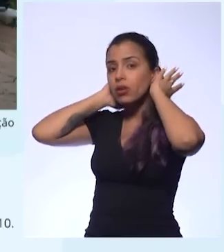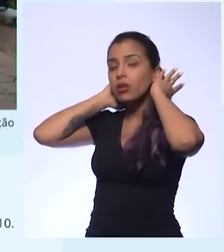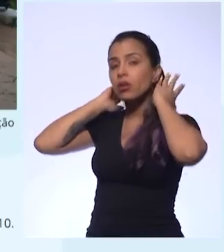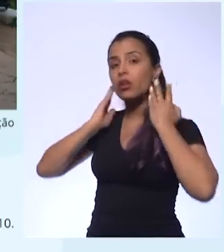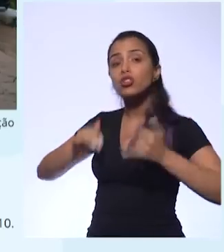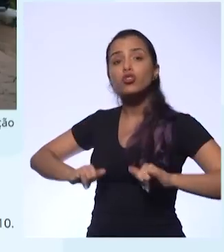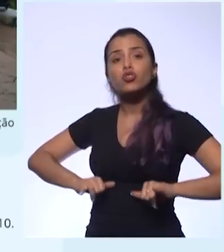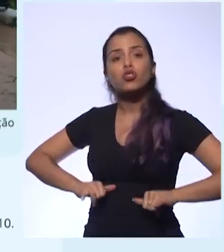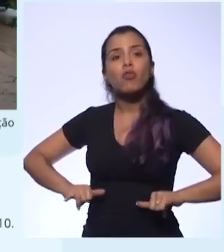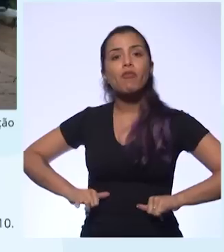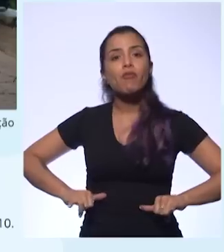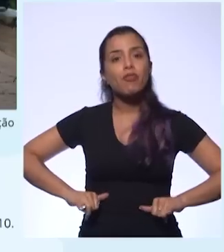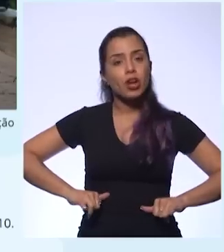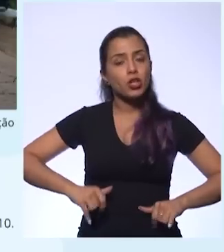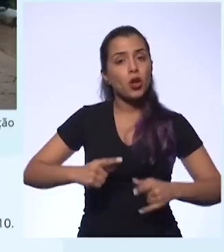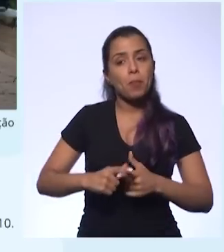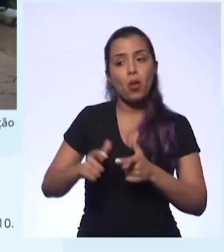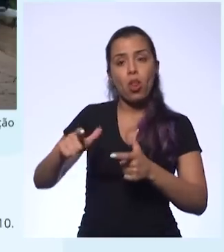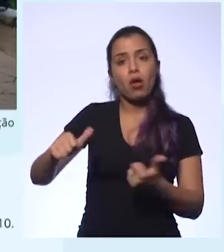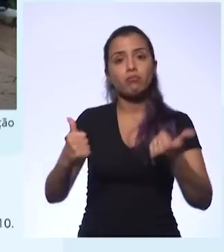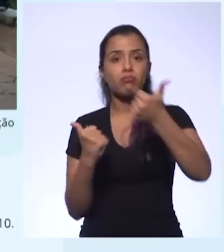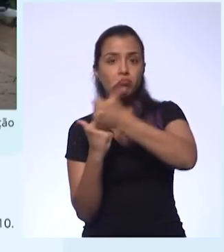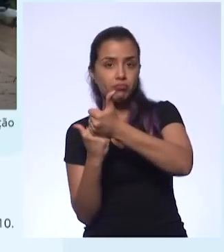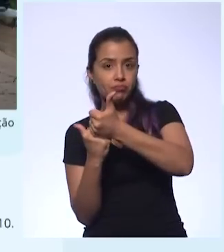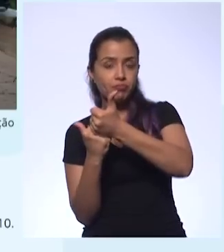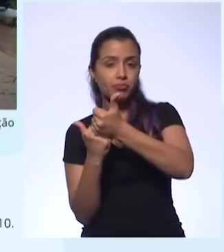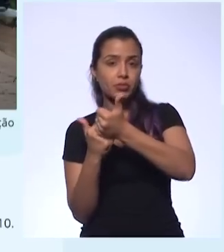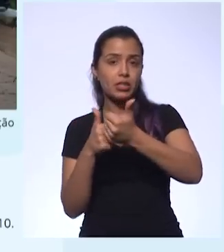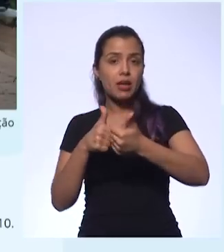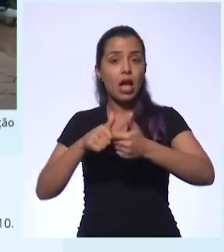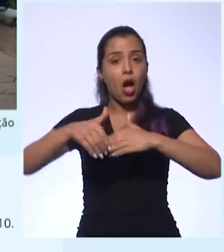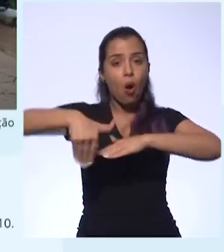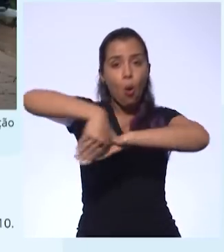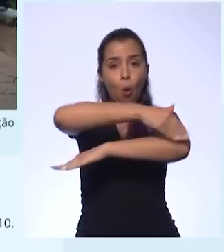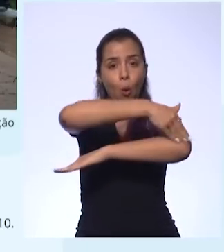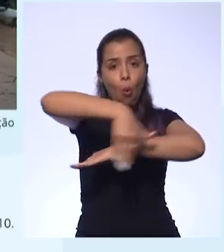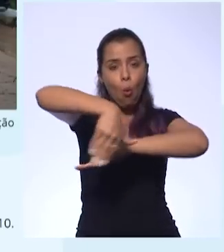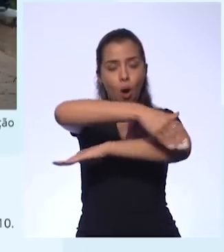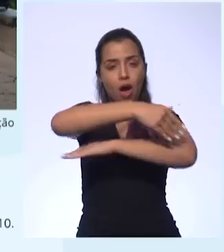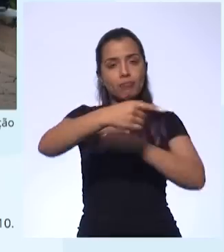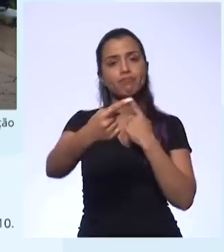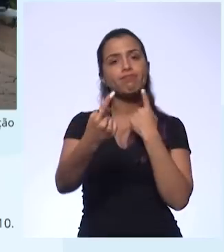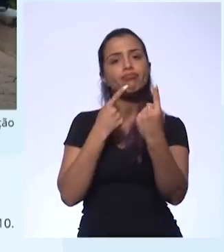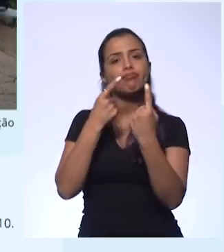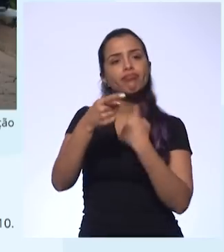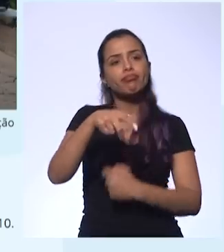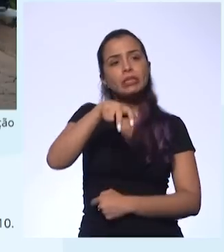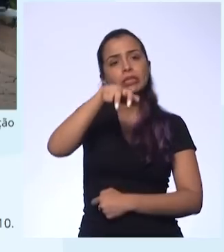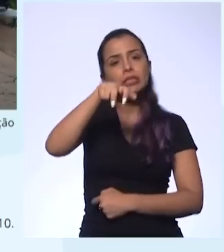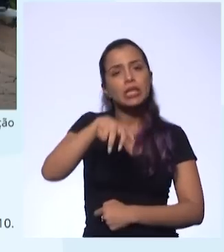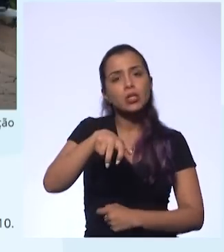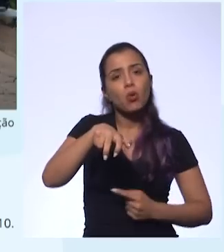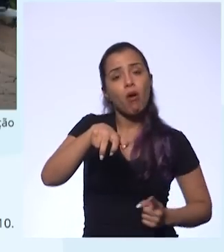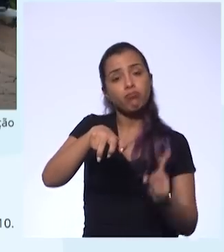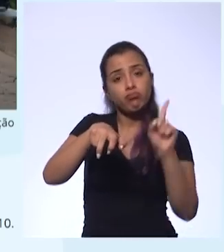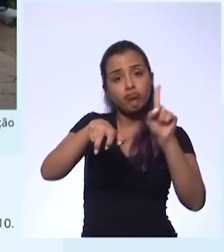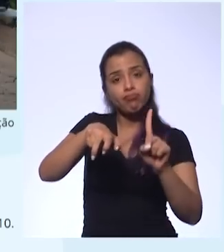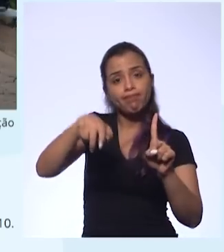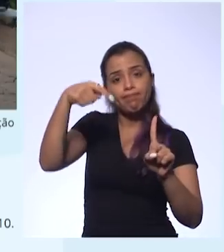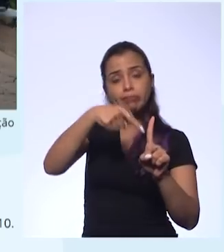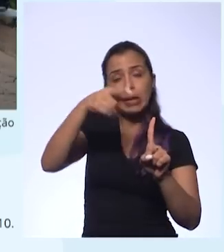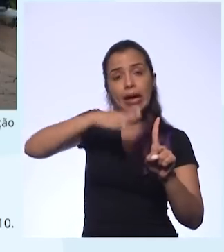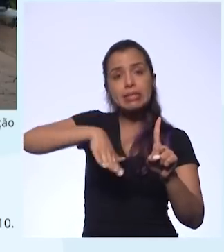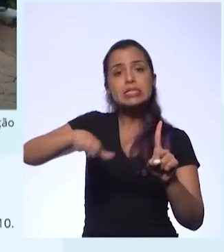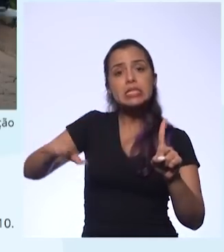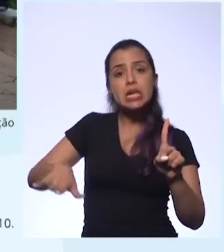reintegração de posse. Ele está sentado na rua. Ali a gente tem uma criança ao lado observando, pode estar com a sua